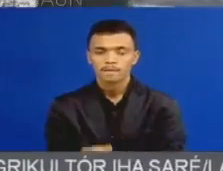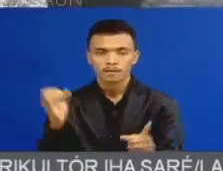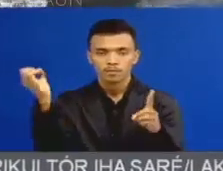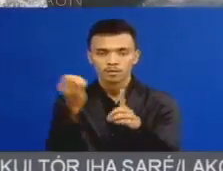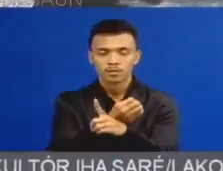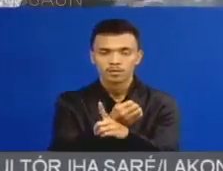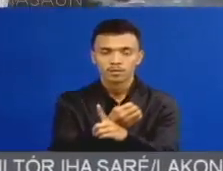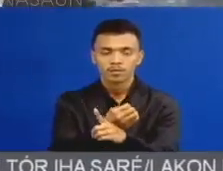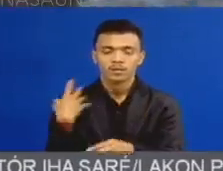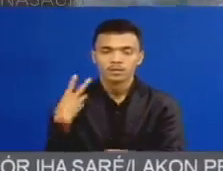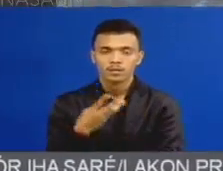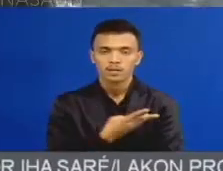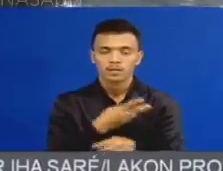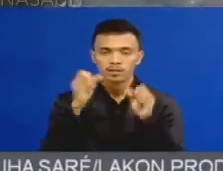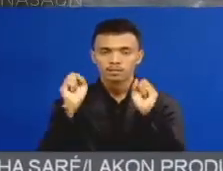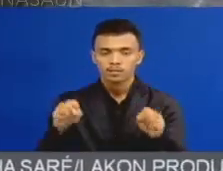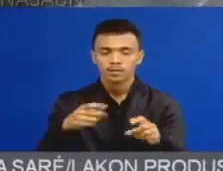oportunidade dane ita bele husi